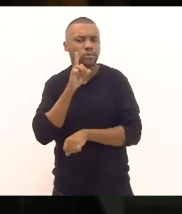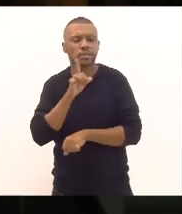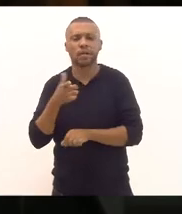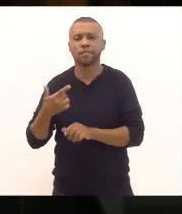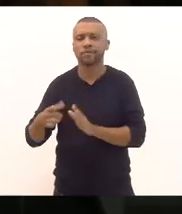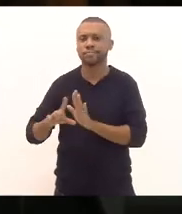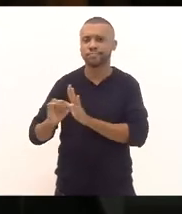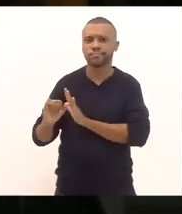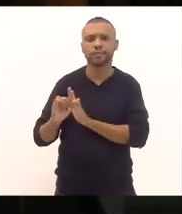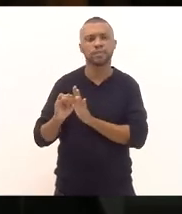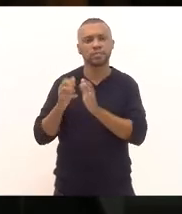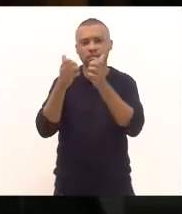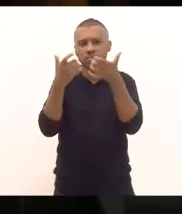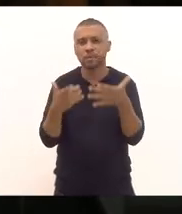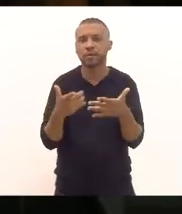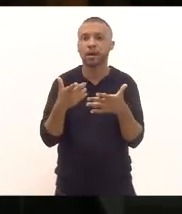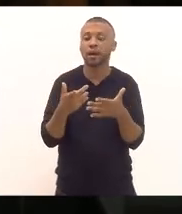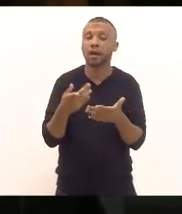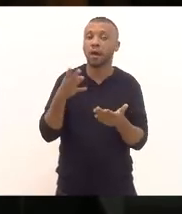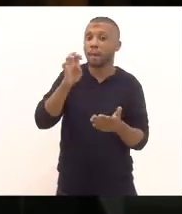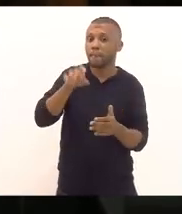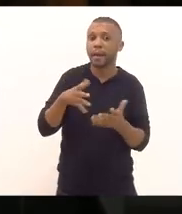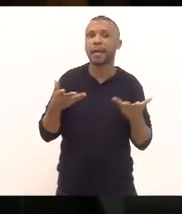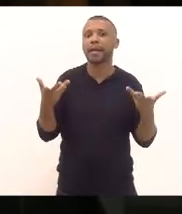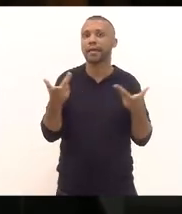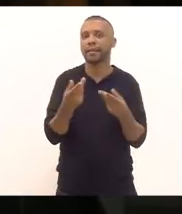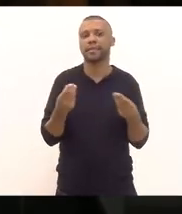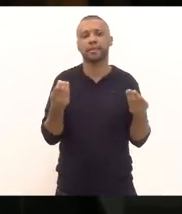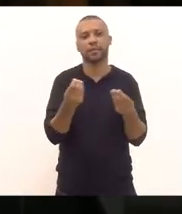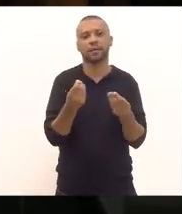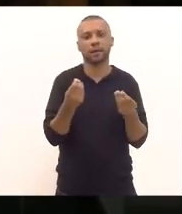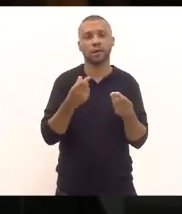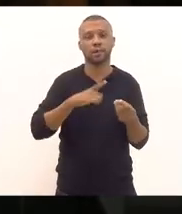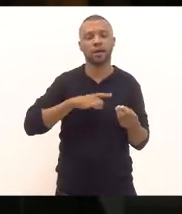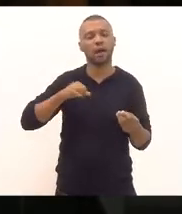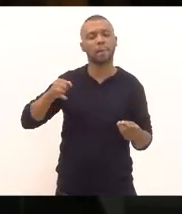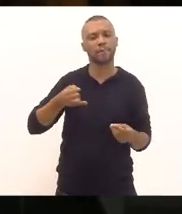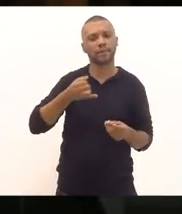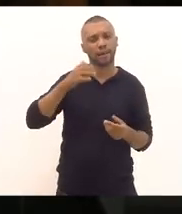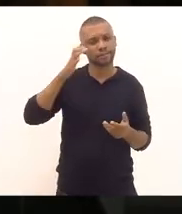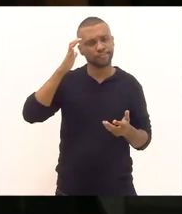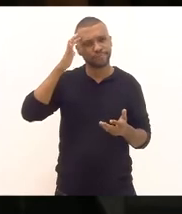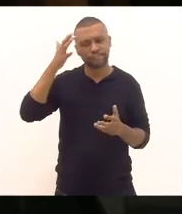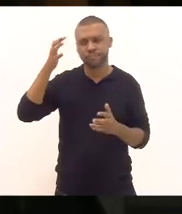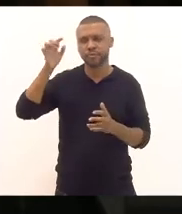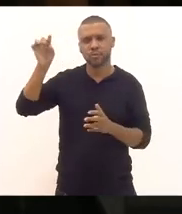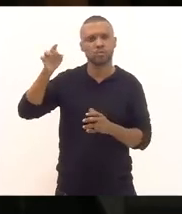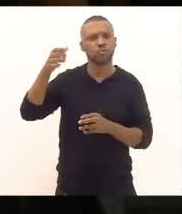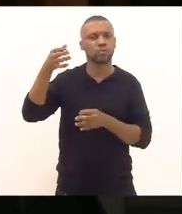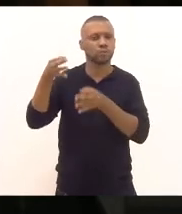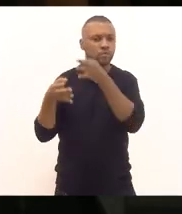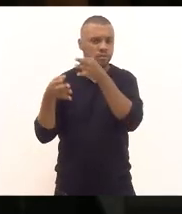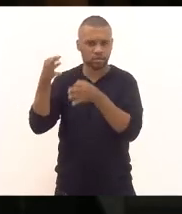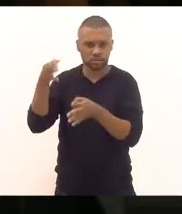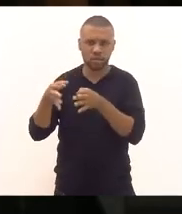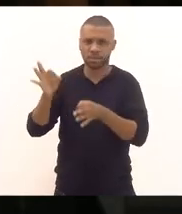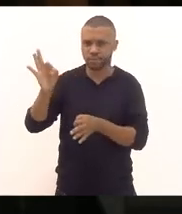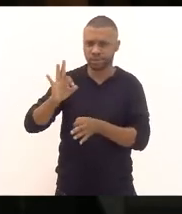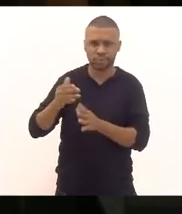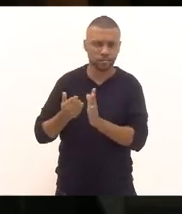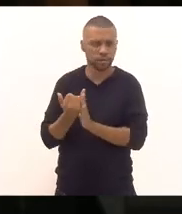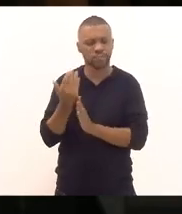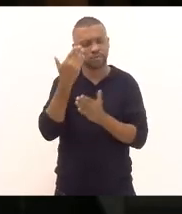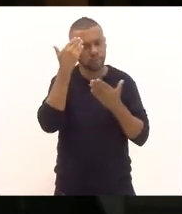que chama bem essencial e usar a decisão do supremo da alíquota do ICMS do bem essencial